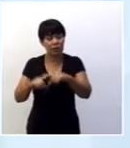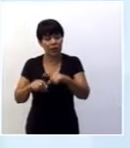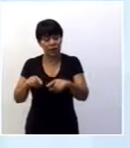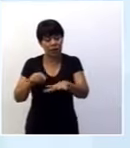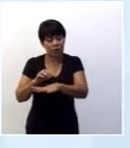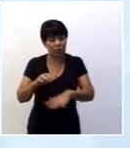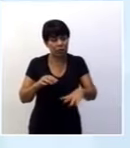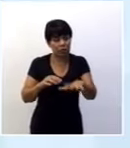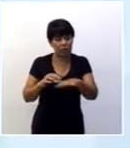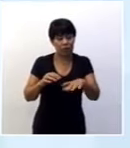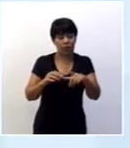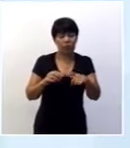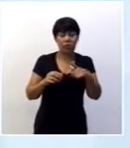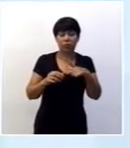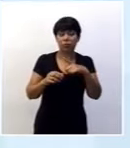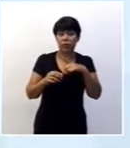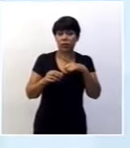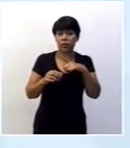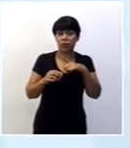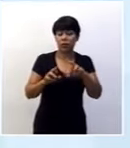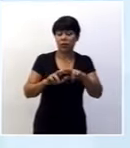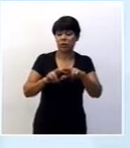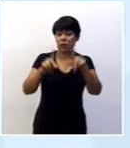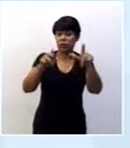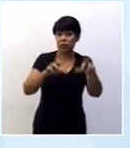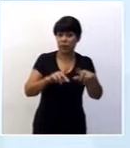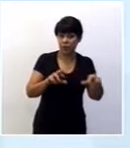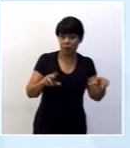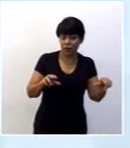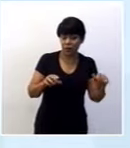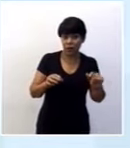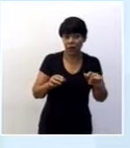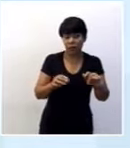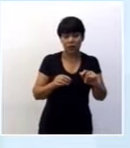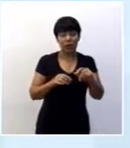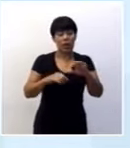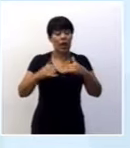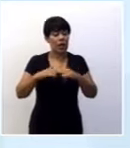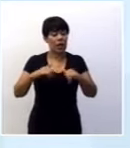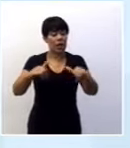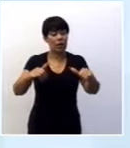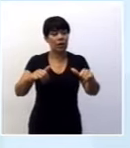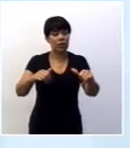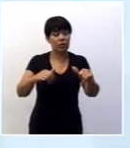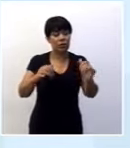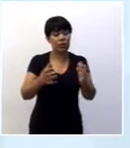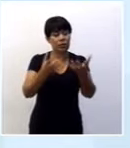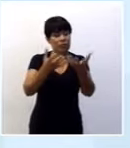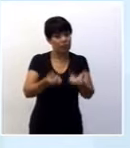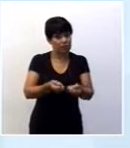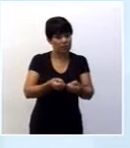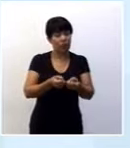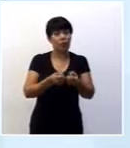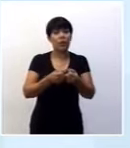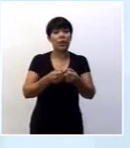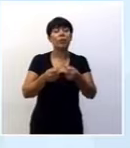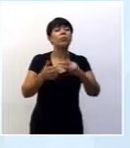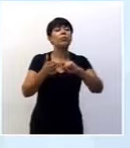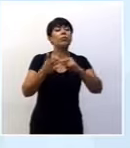desse tem um comportamento diferente com relação à interação dessa energia. Isso a gente chama de